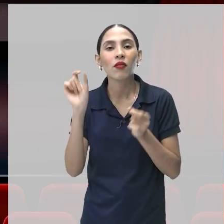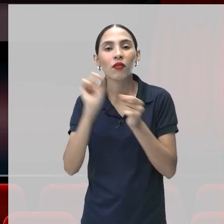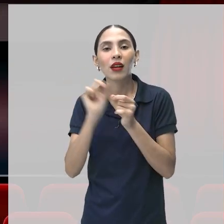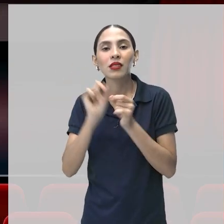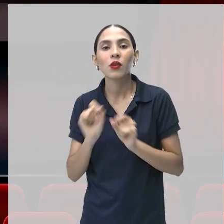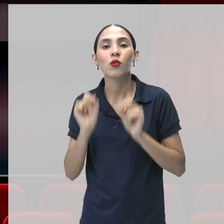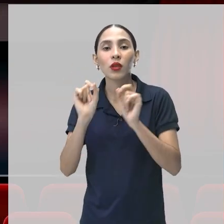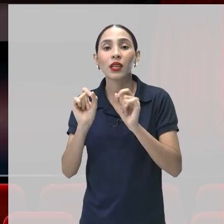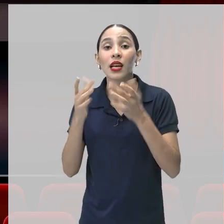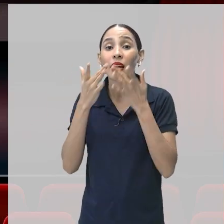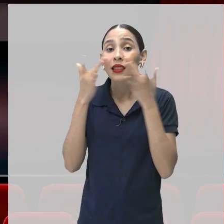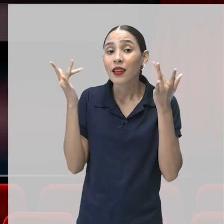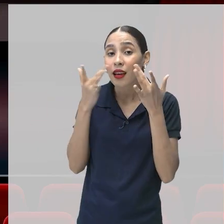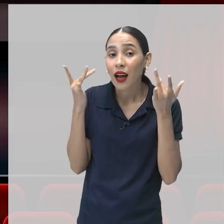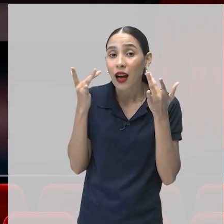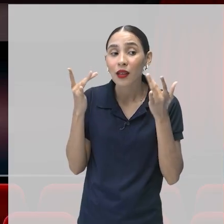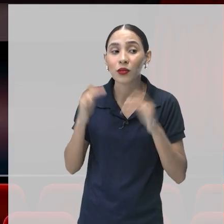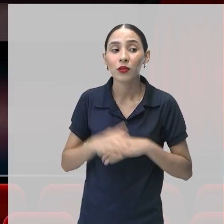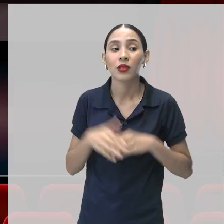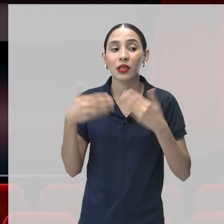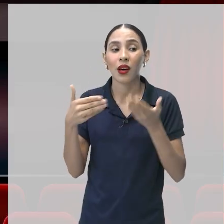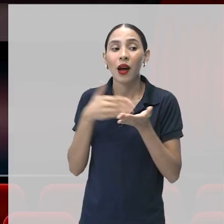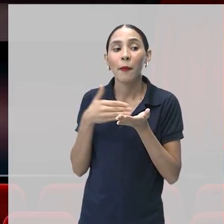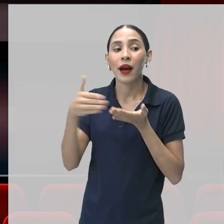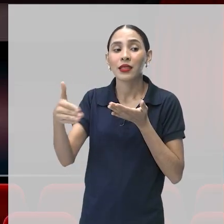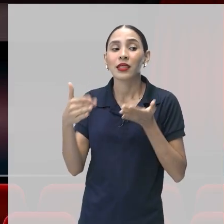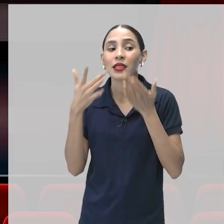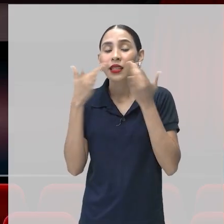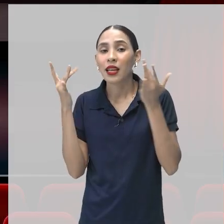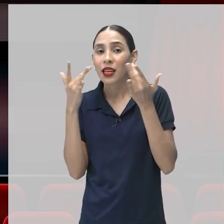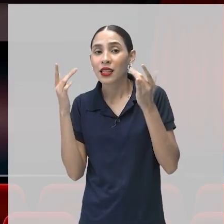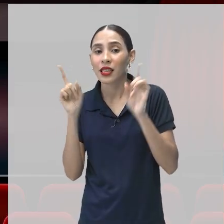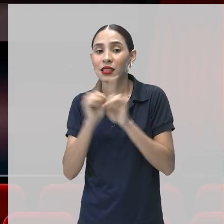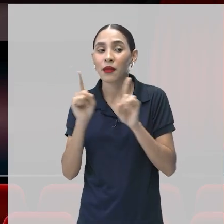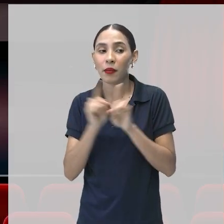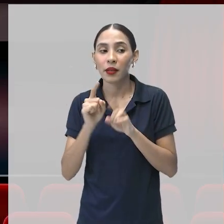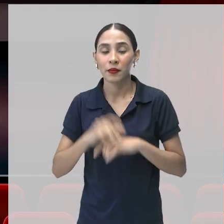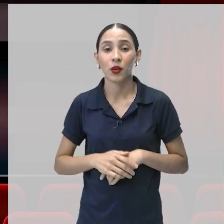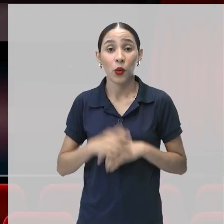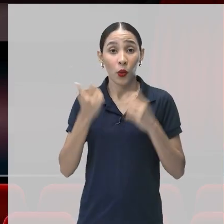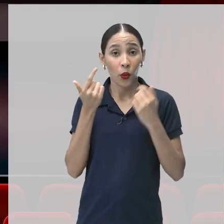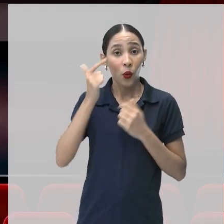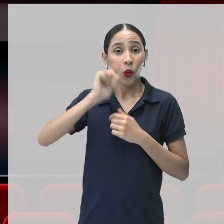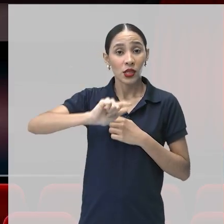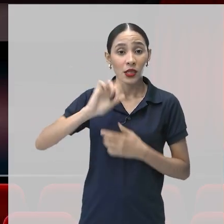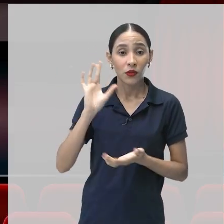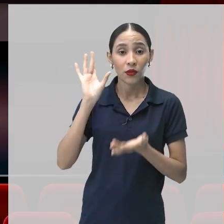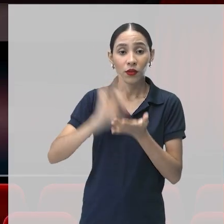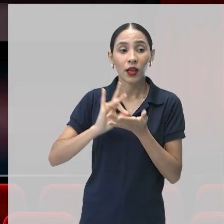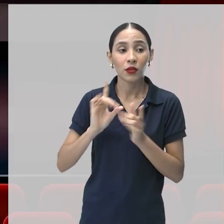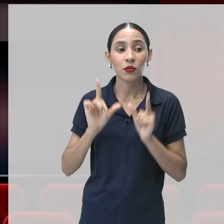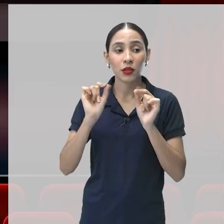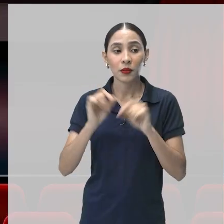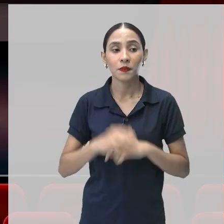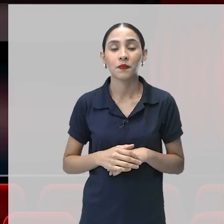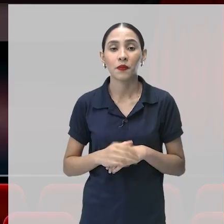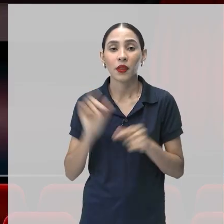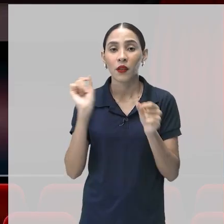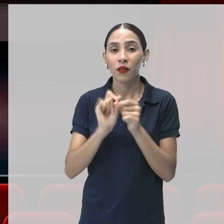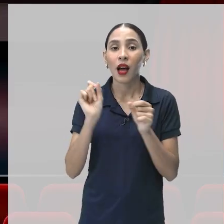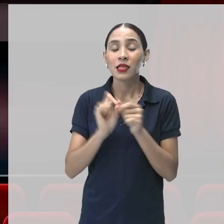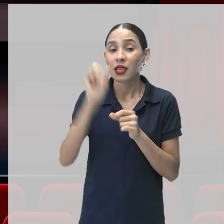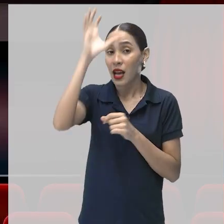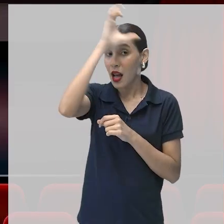fazer teatro. Então, a partir da teatralidade, eles conseguiram fazer com que